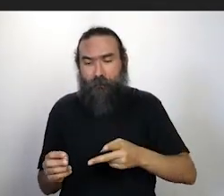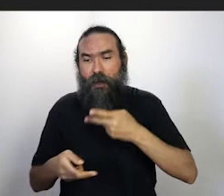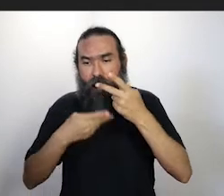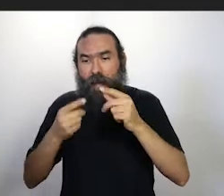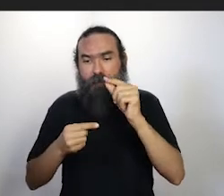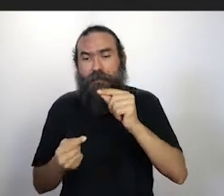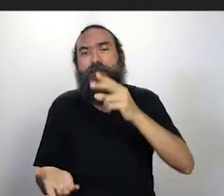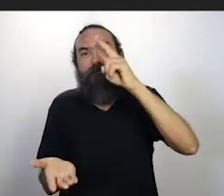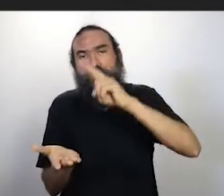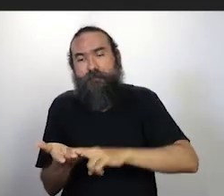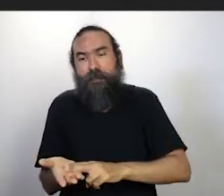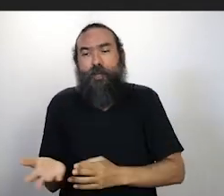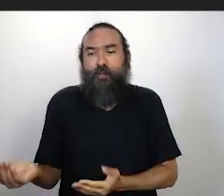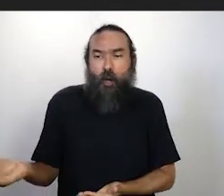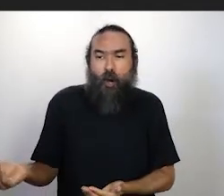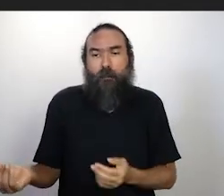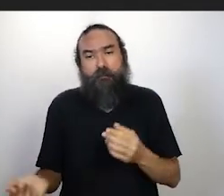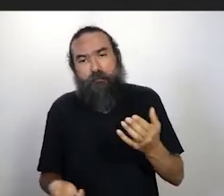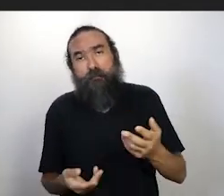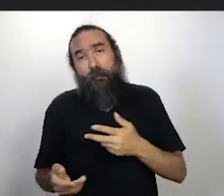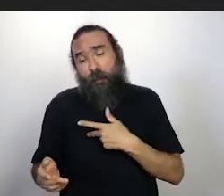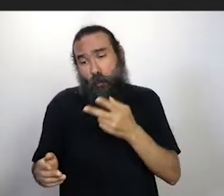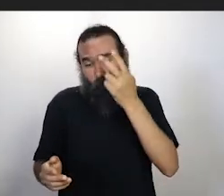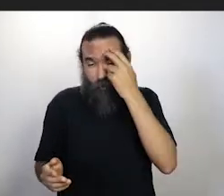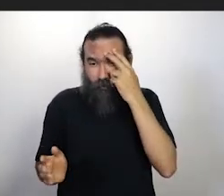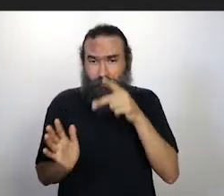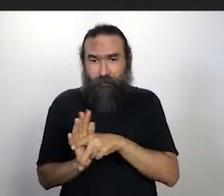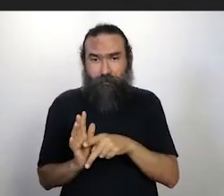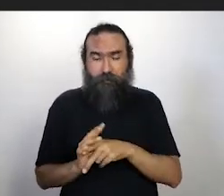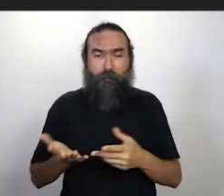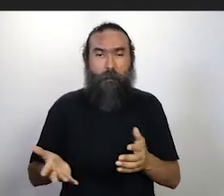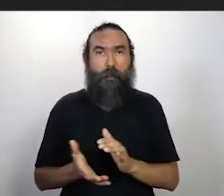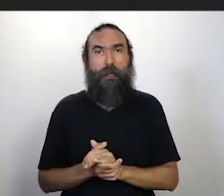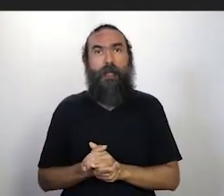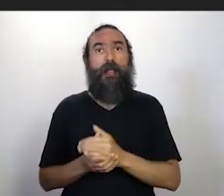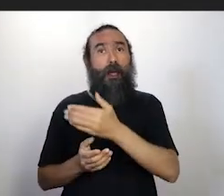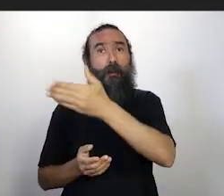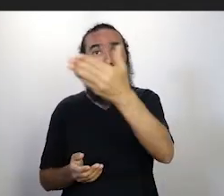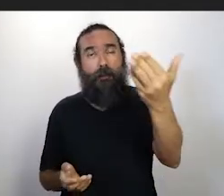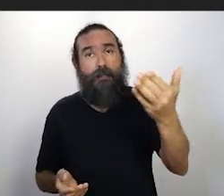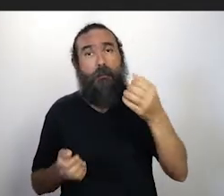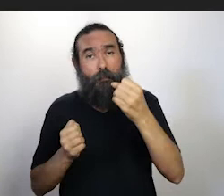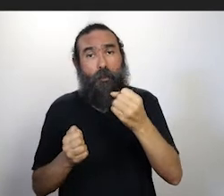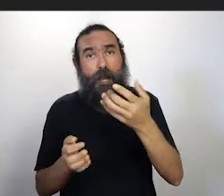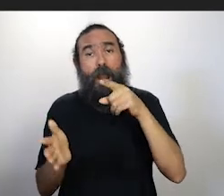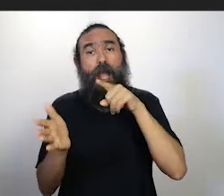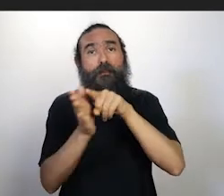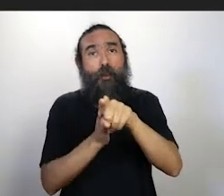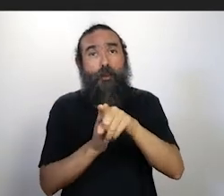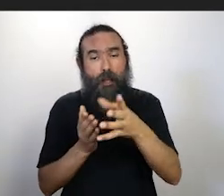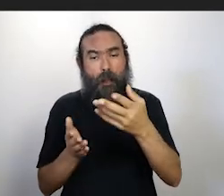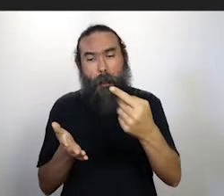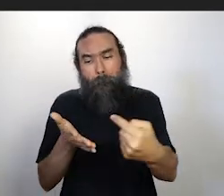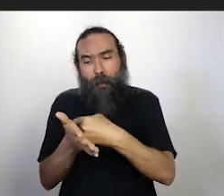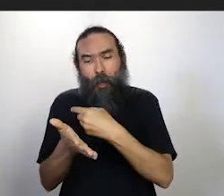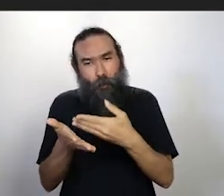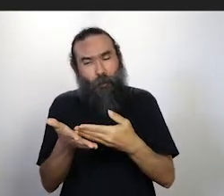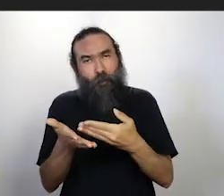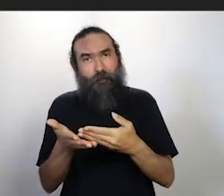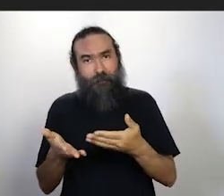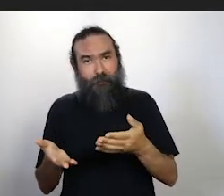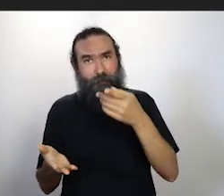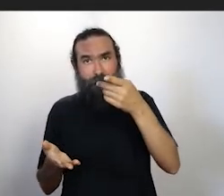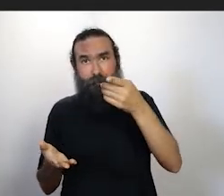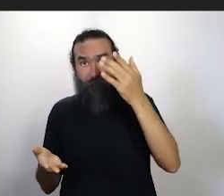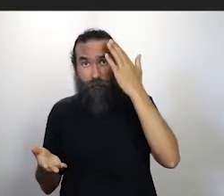um de vocês estarem respondendo a pergunta e, com isso, a gente já vai finalizando. Para quem quiser